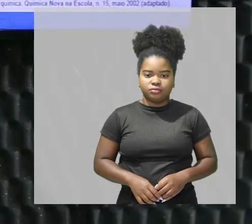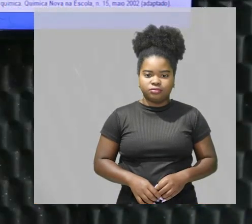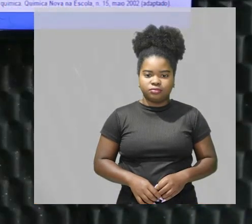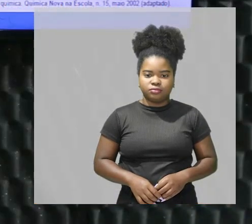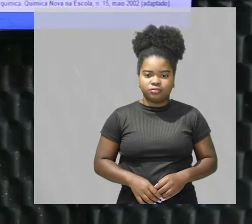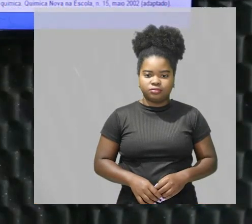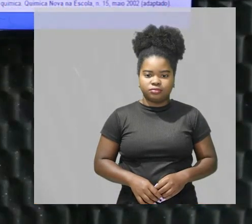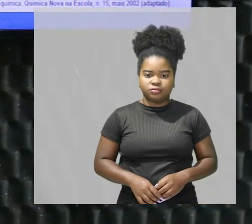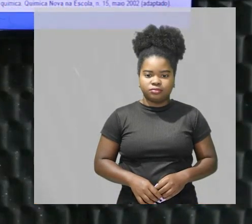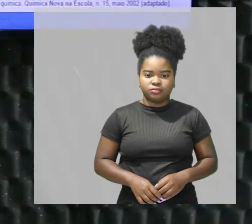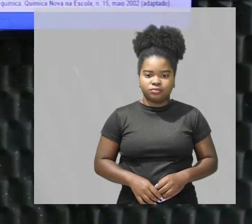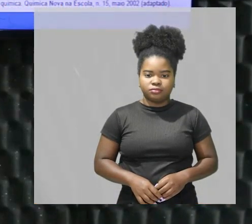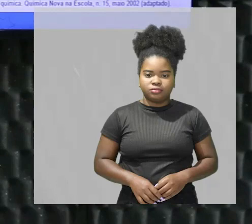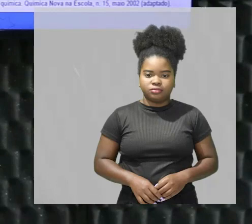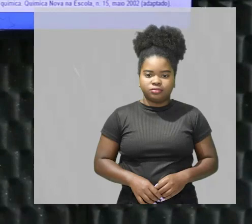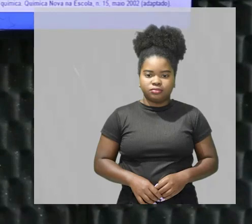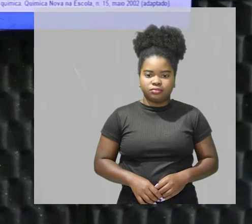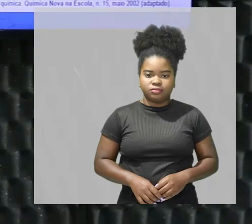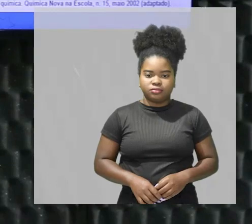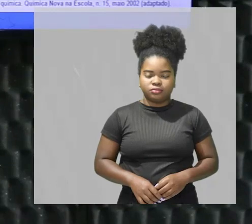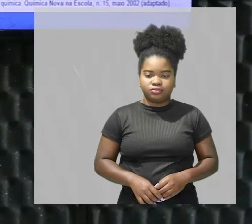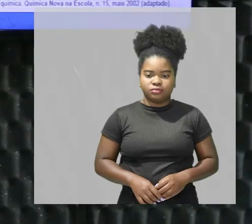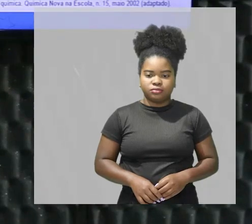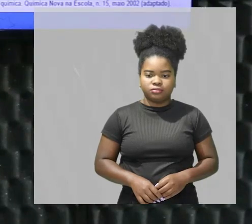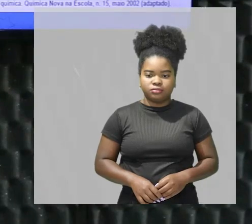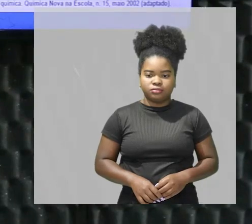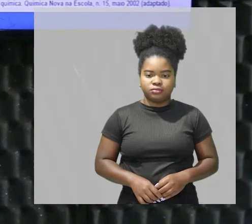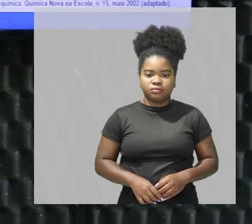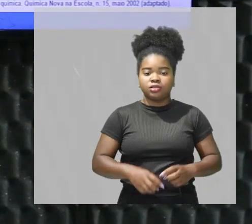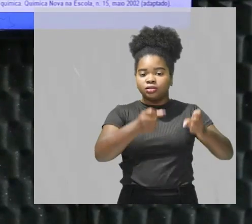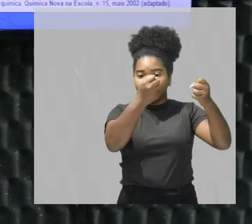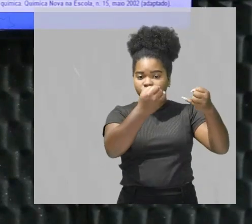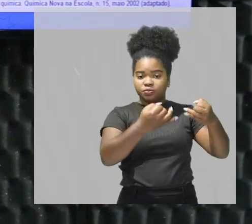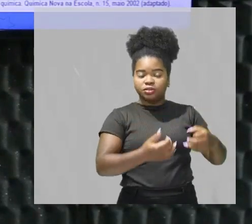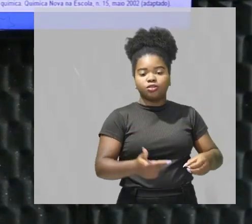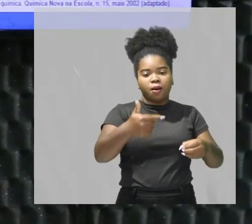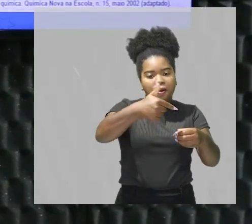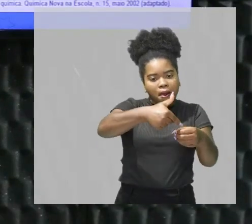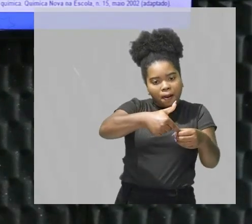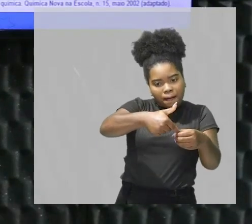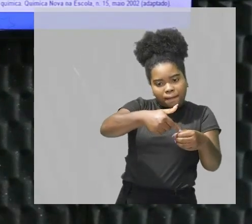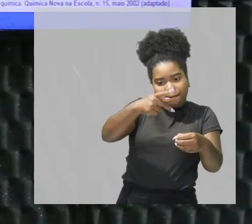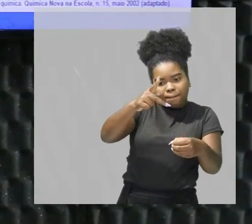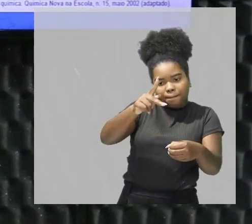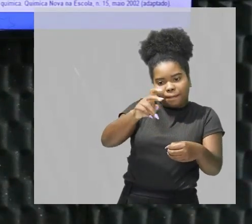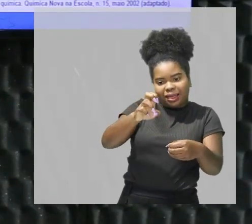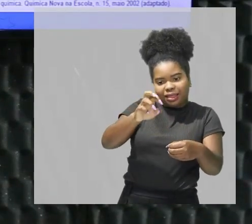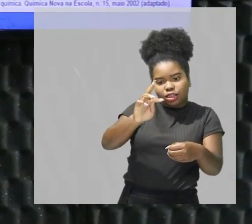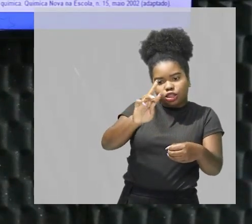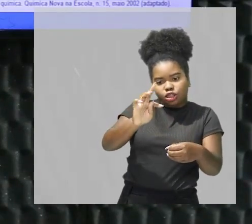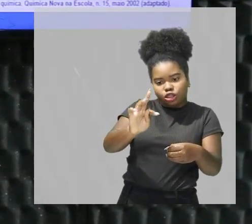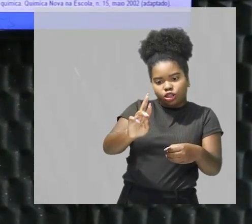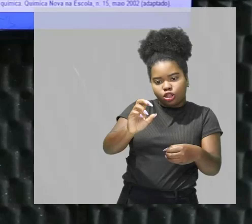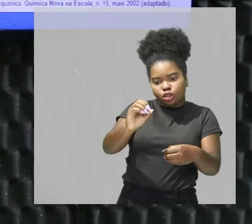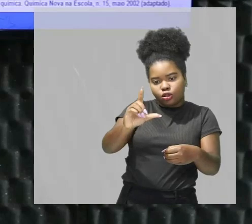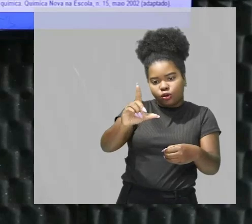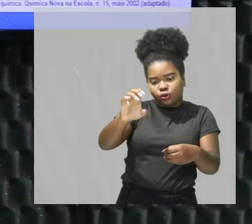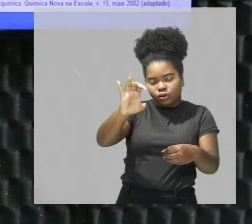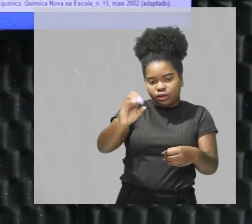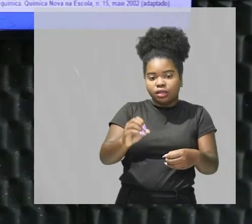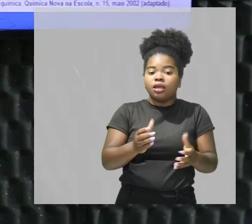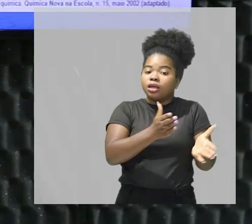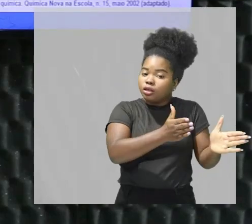separados por destilação fracionada. Estamos falando do petróleo e o processo utilizado para separar os componentes.